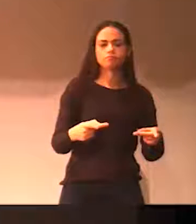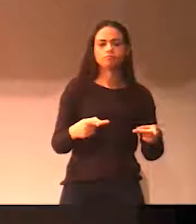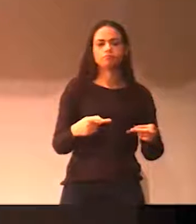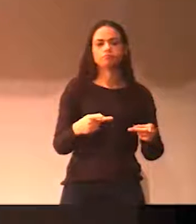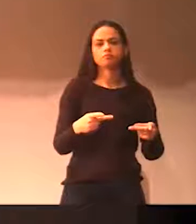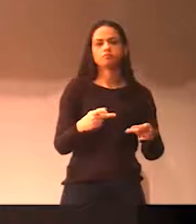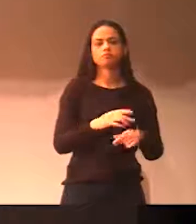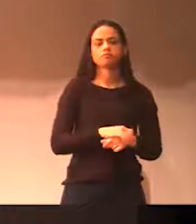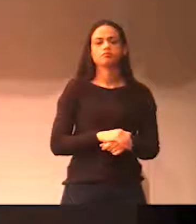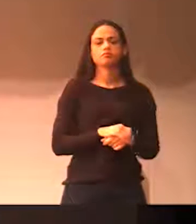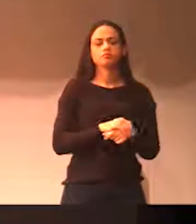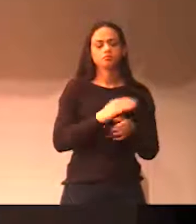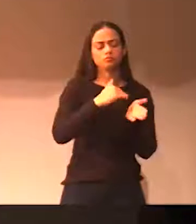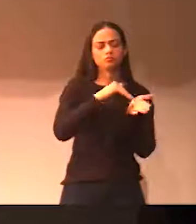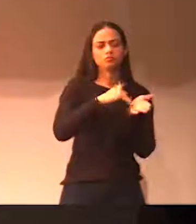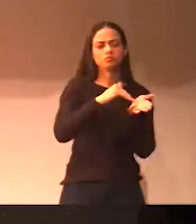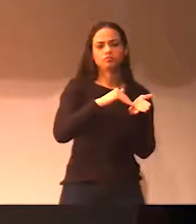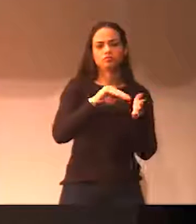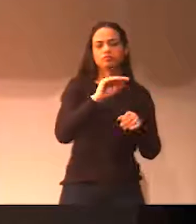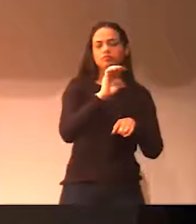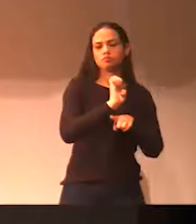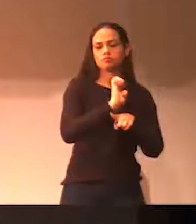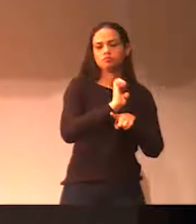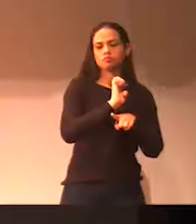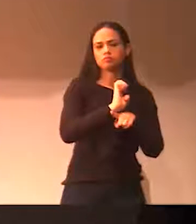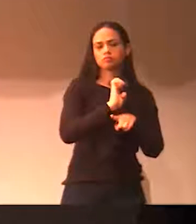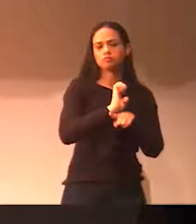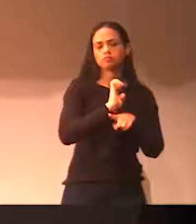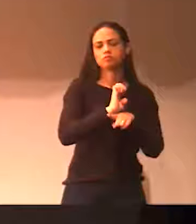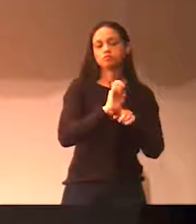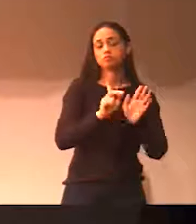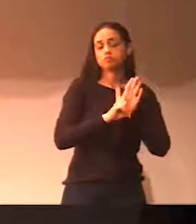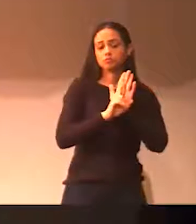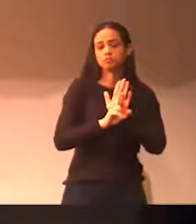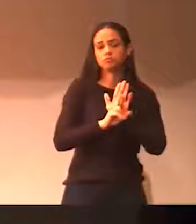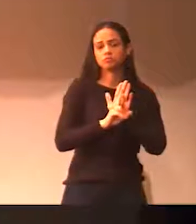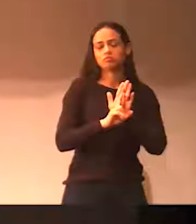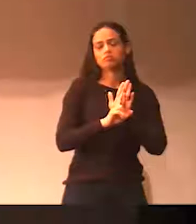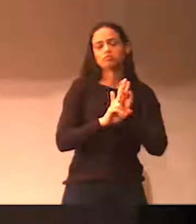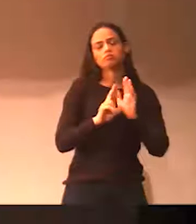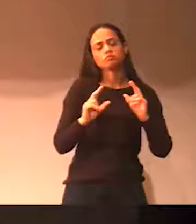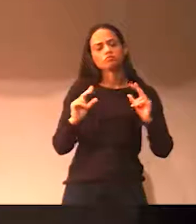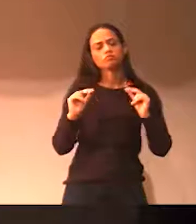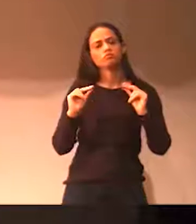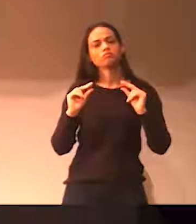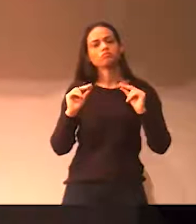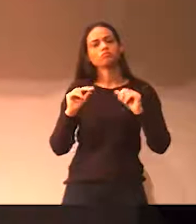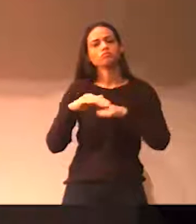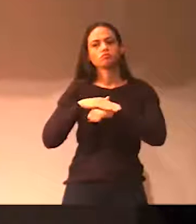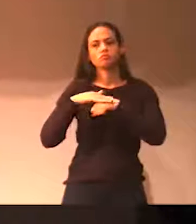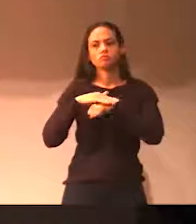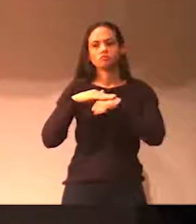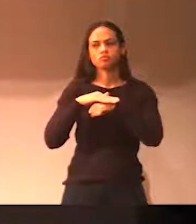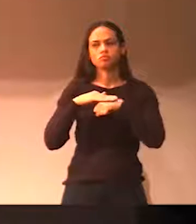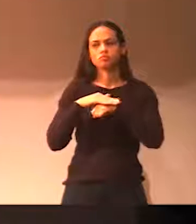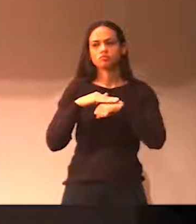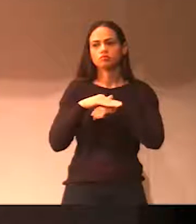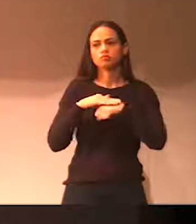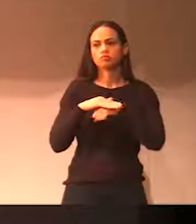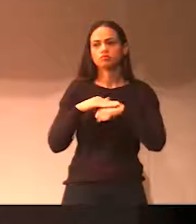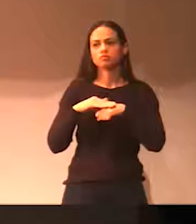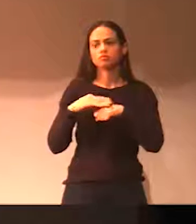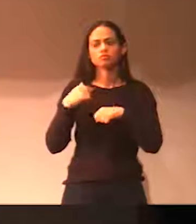com o governador, um representante do governador nos atendeu, e ele comprou 3 programas nossos, programas que eu instaurei aqui na